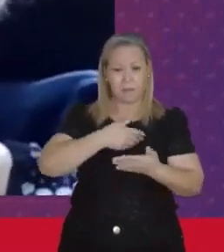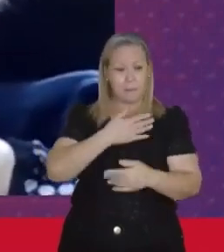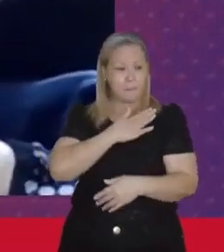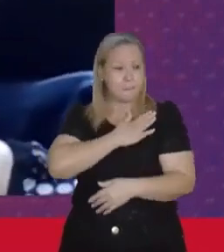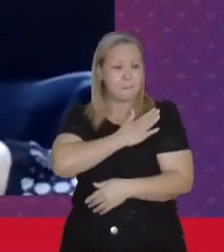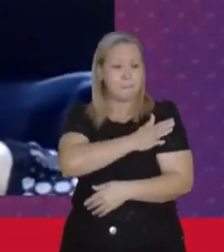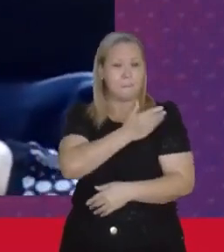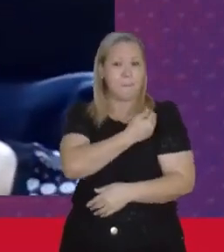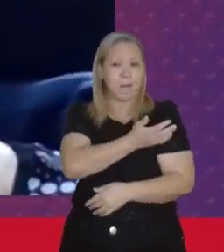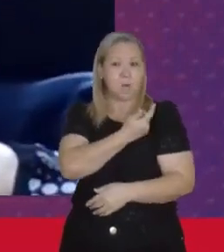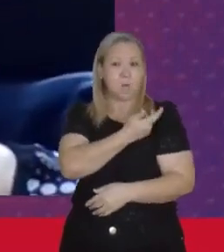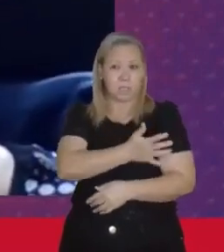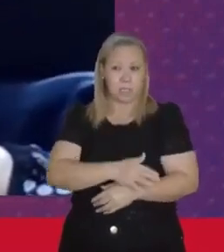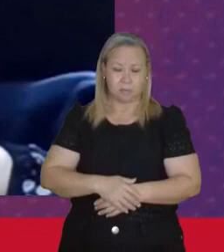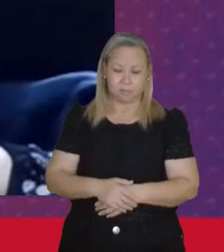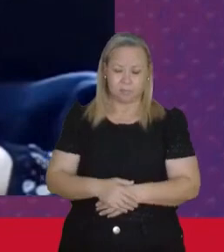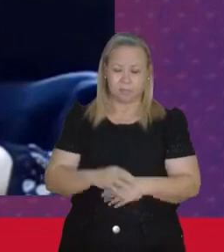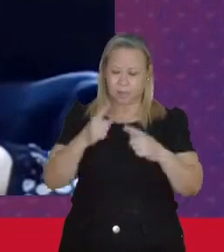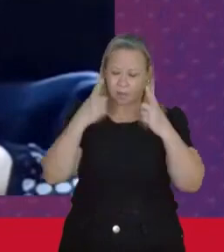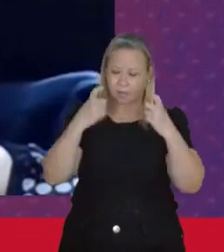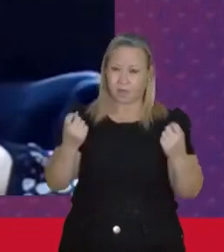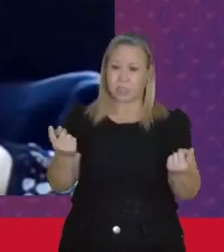Isso é uma violência contra as mulheres.